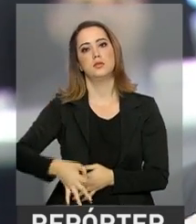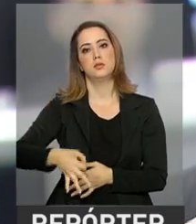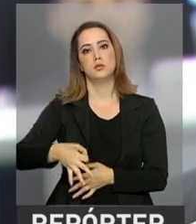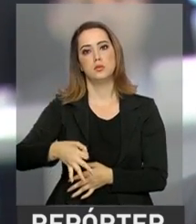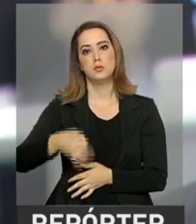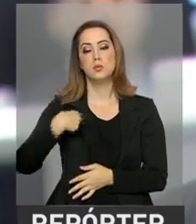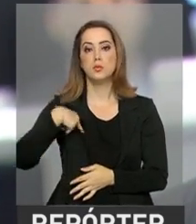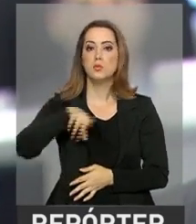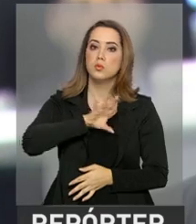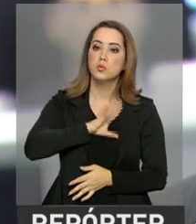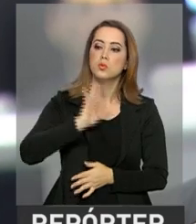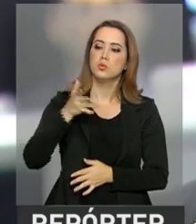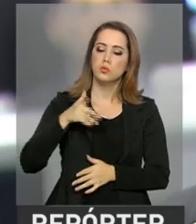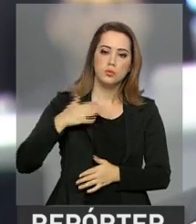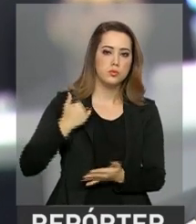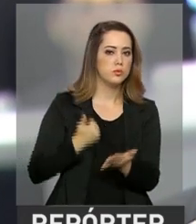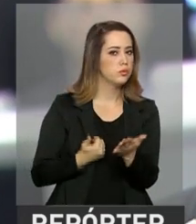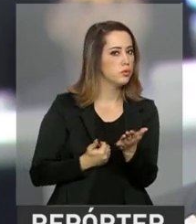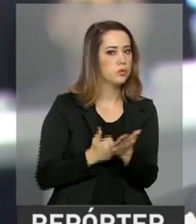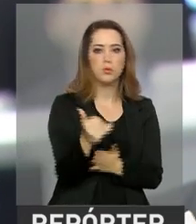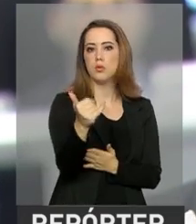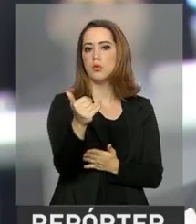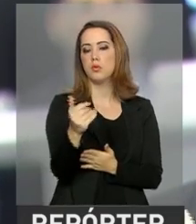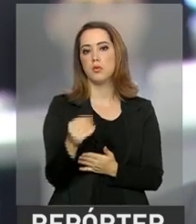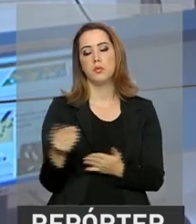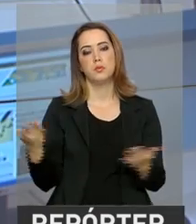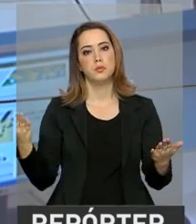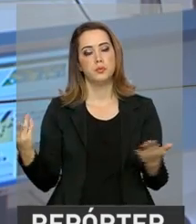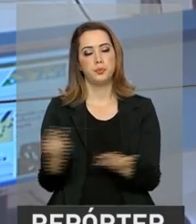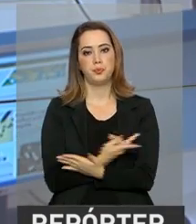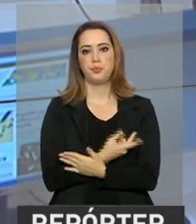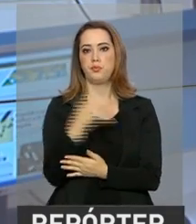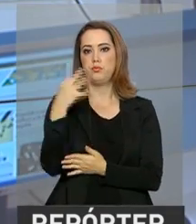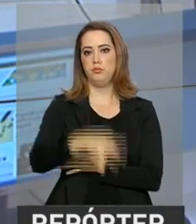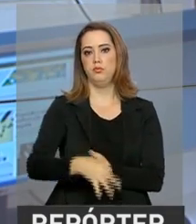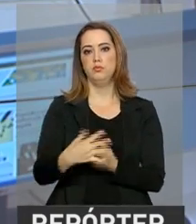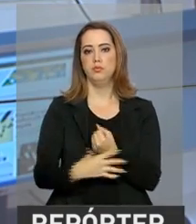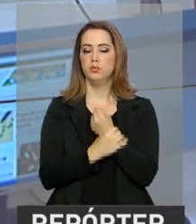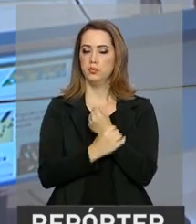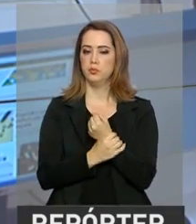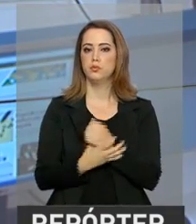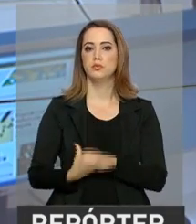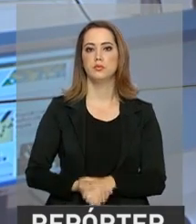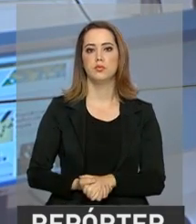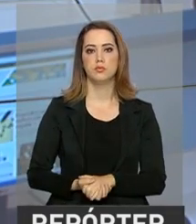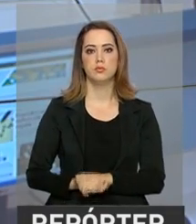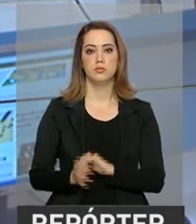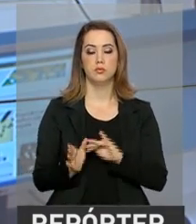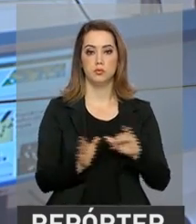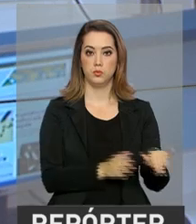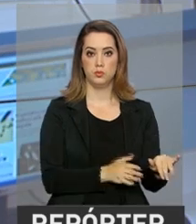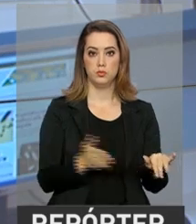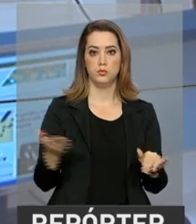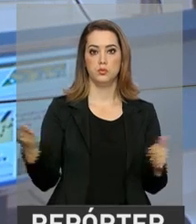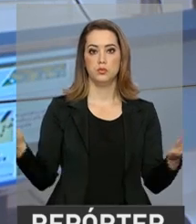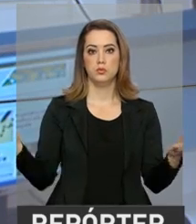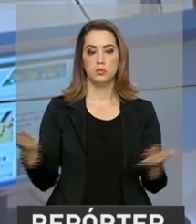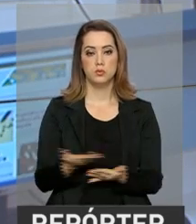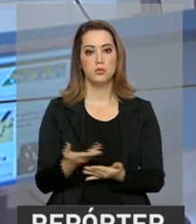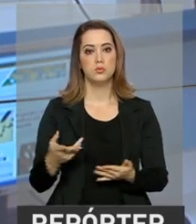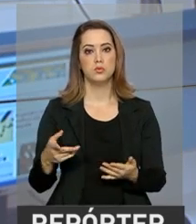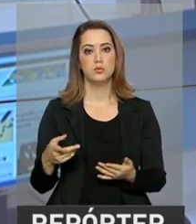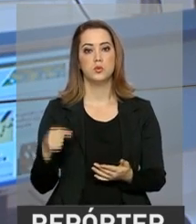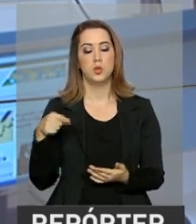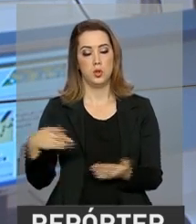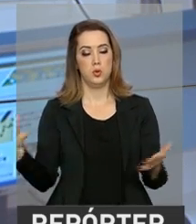serão transcorridos com tranquilidade e com segurança. E hoje deve ser inaugurado o Centro Policial Internacional